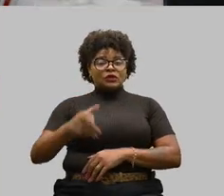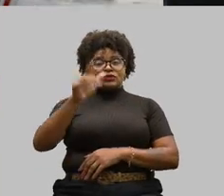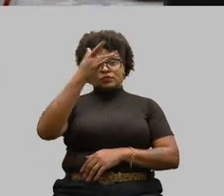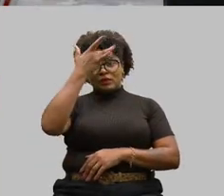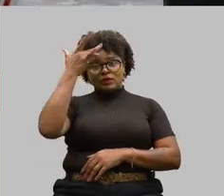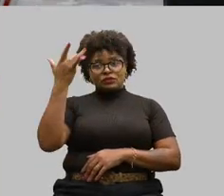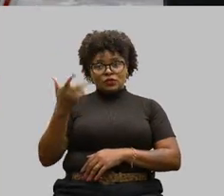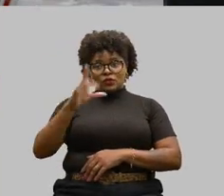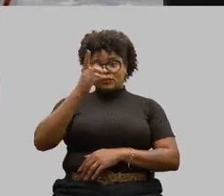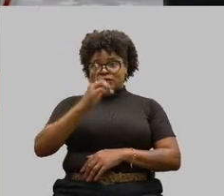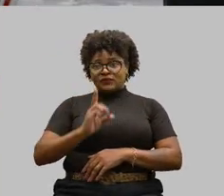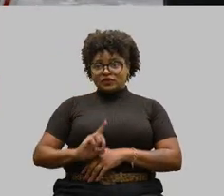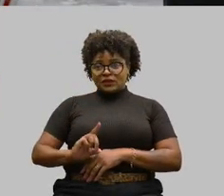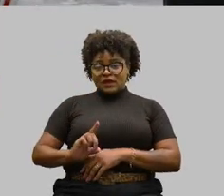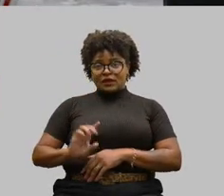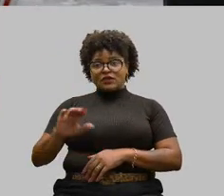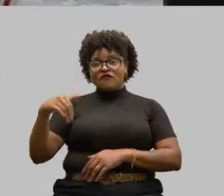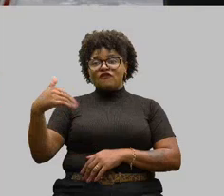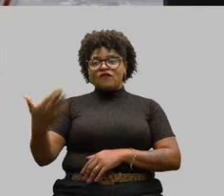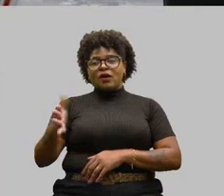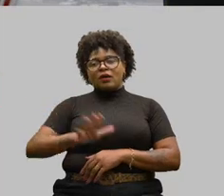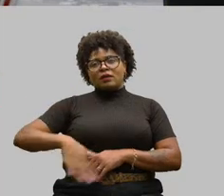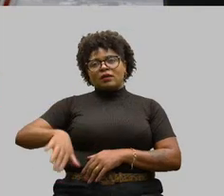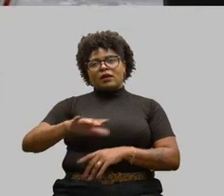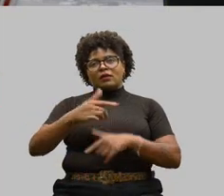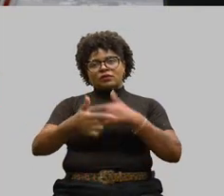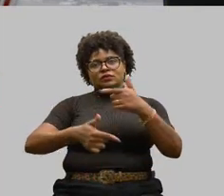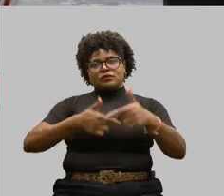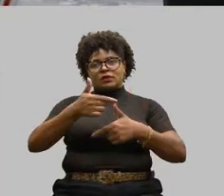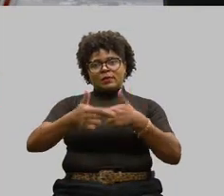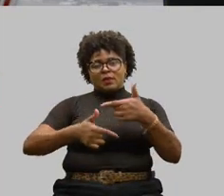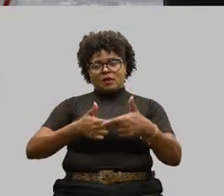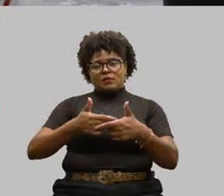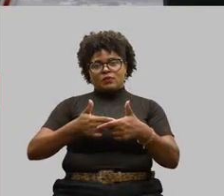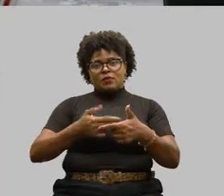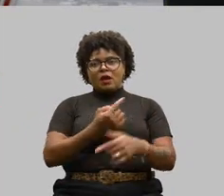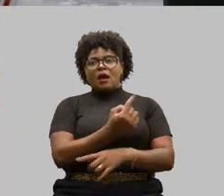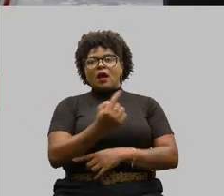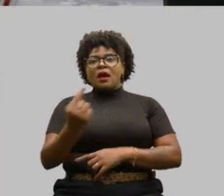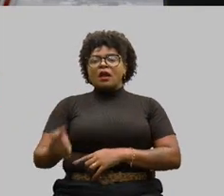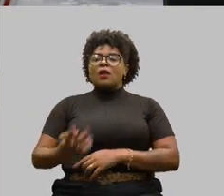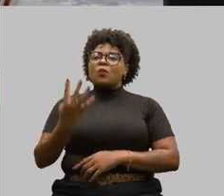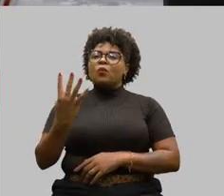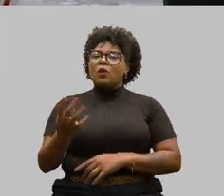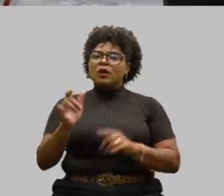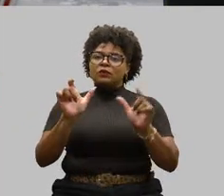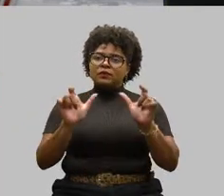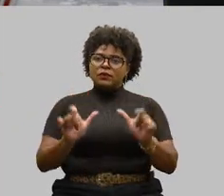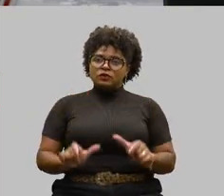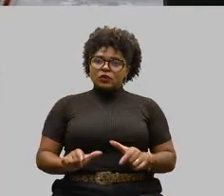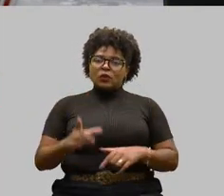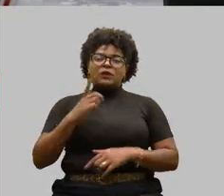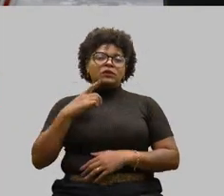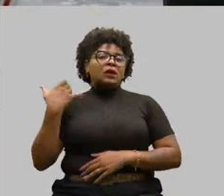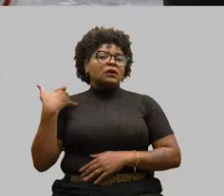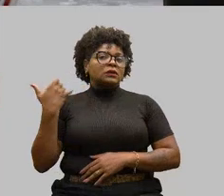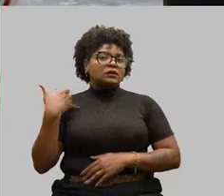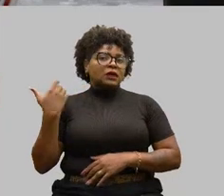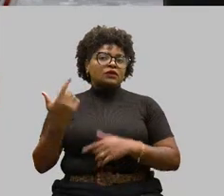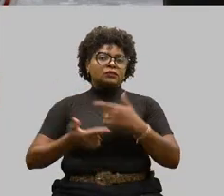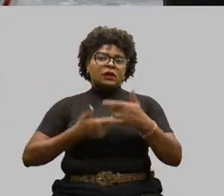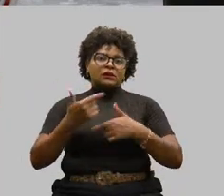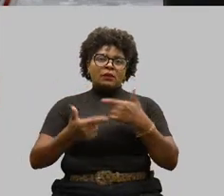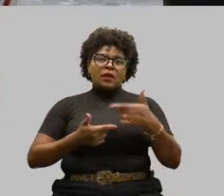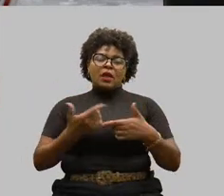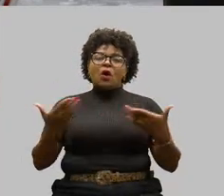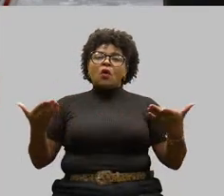de trabalho de cada quatro pessoas em idade para trabalhar hoje